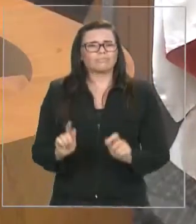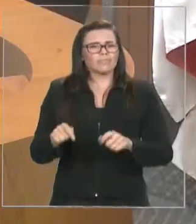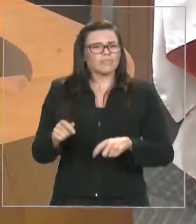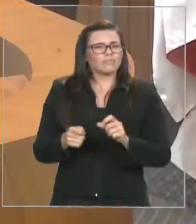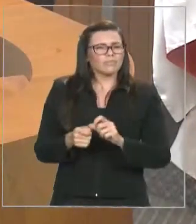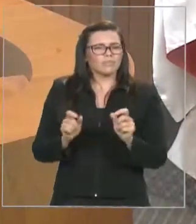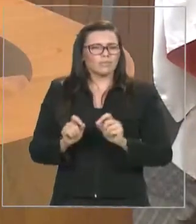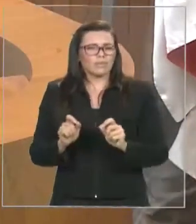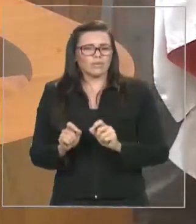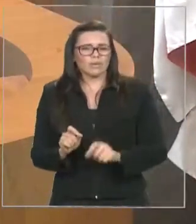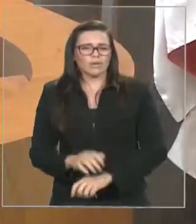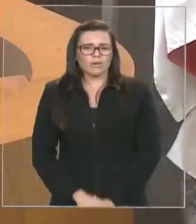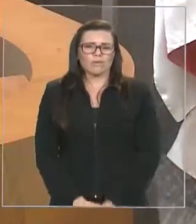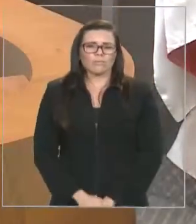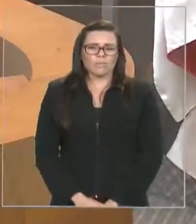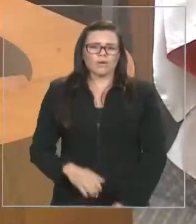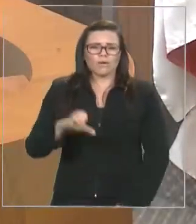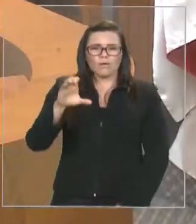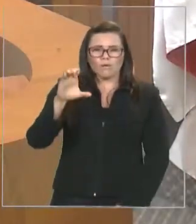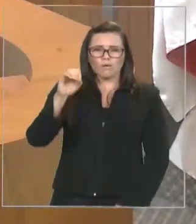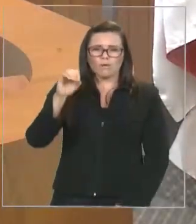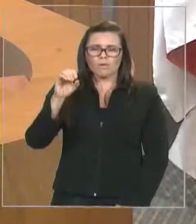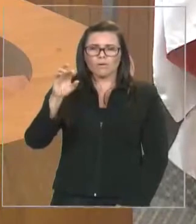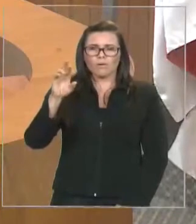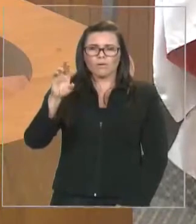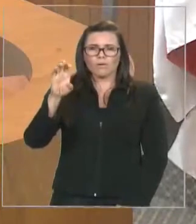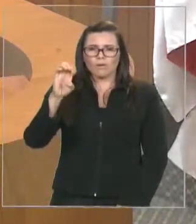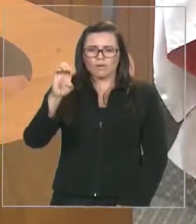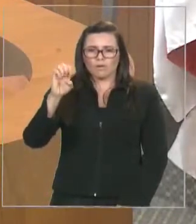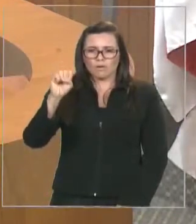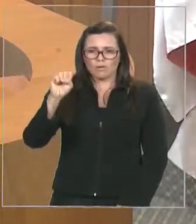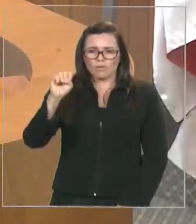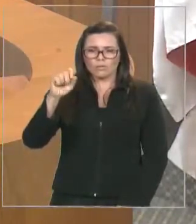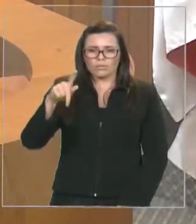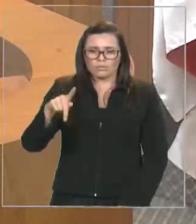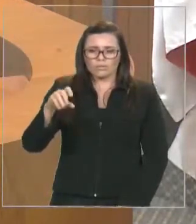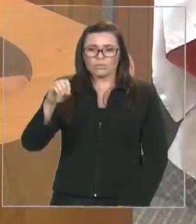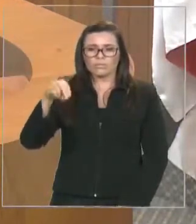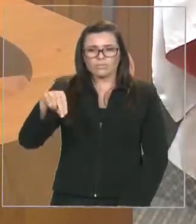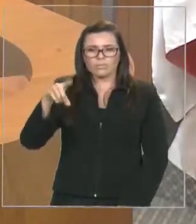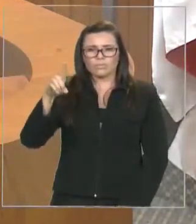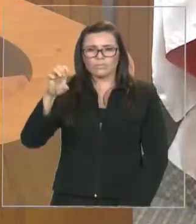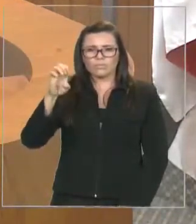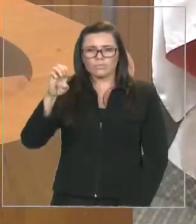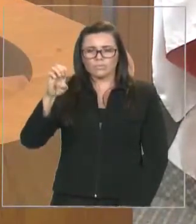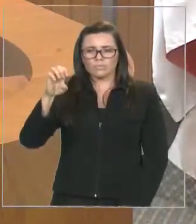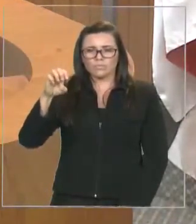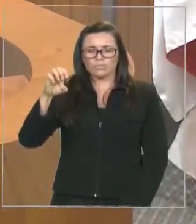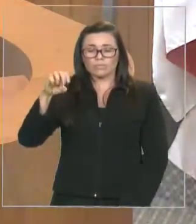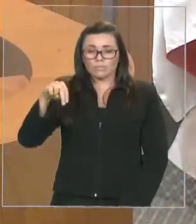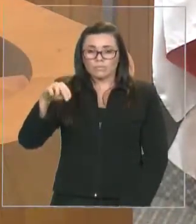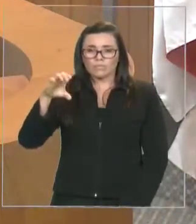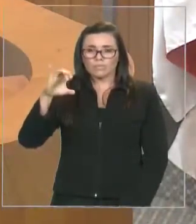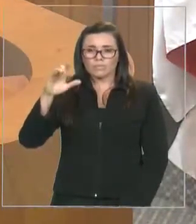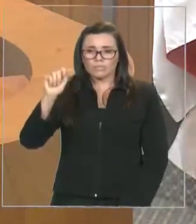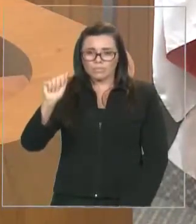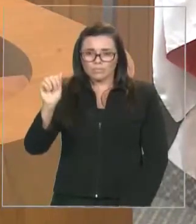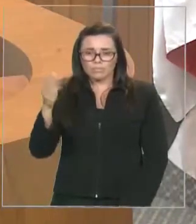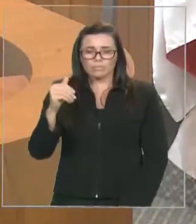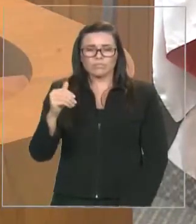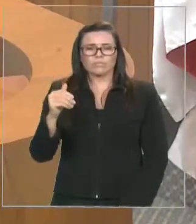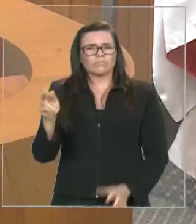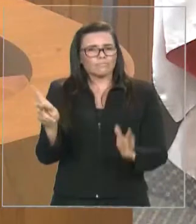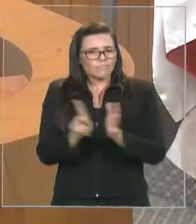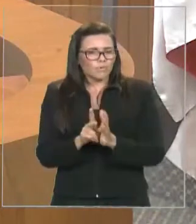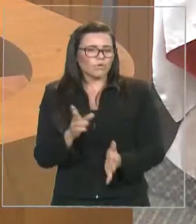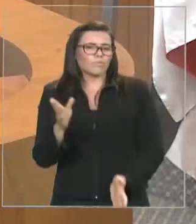comerciais que tenham no município de Açailândia. E para isso nós vamos pedir o apoio da Associação Comercial para que a gente tenha uma